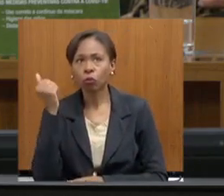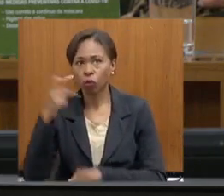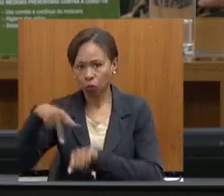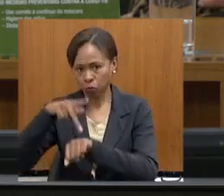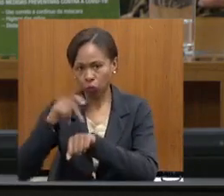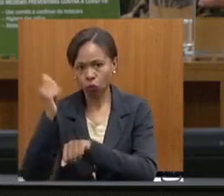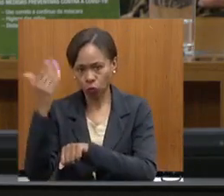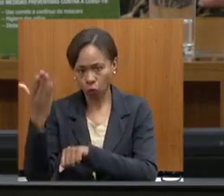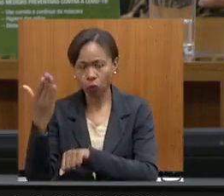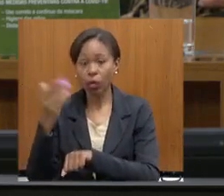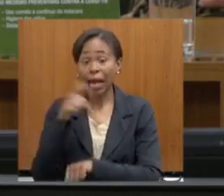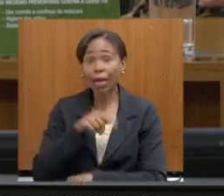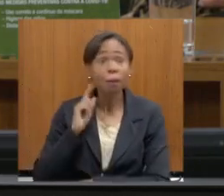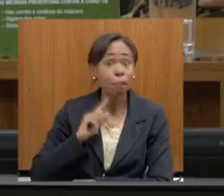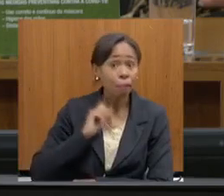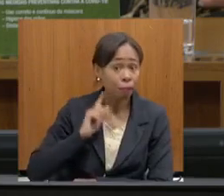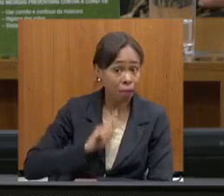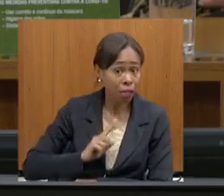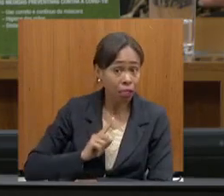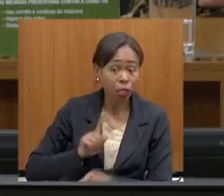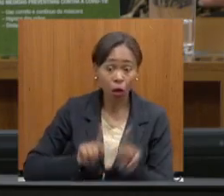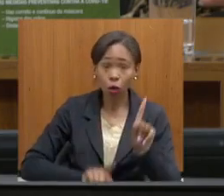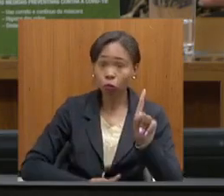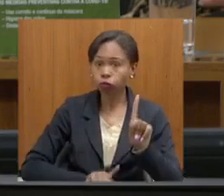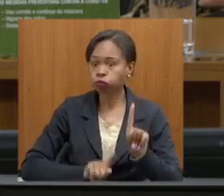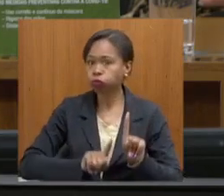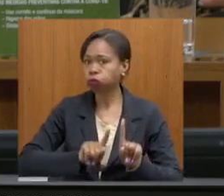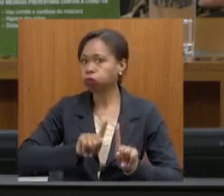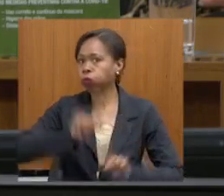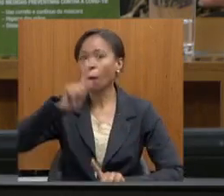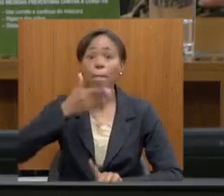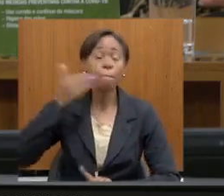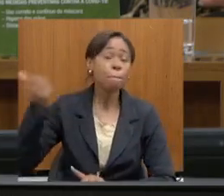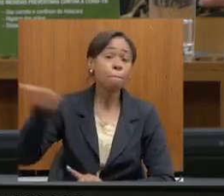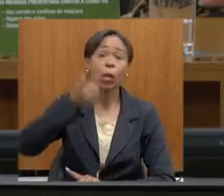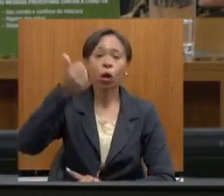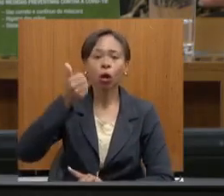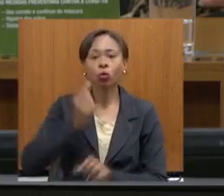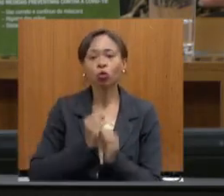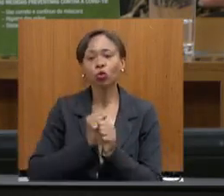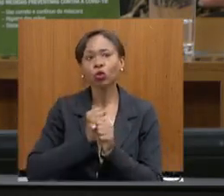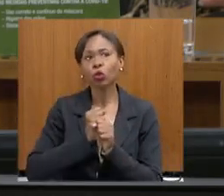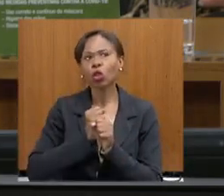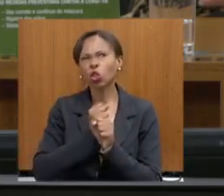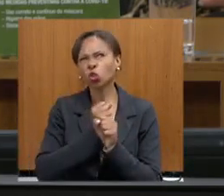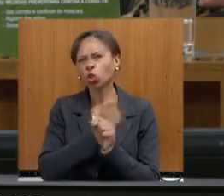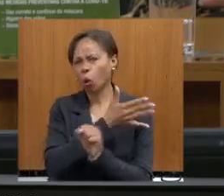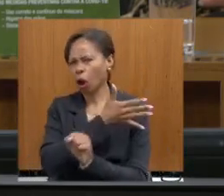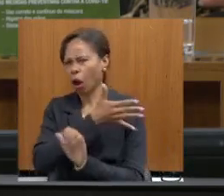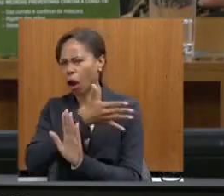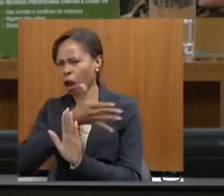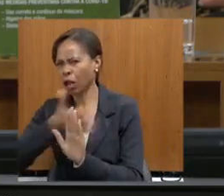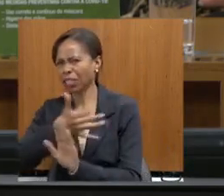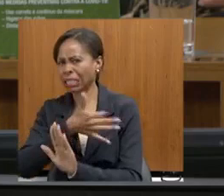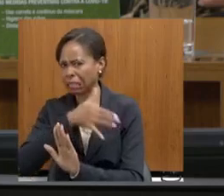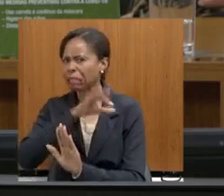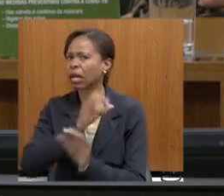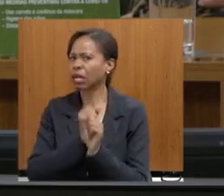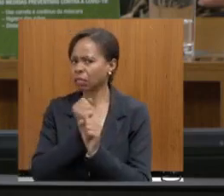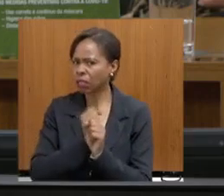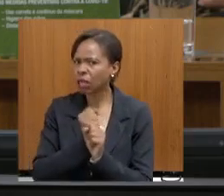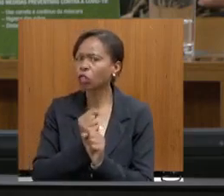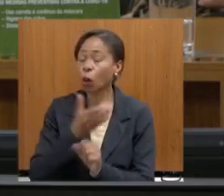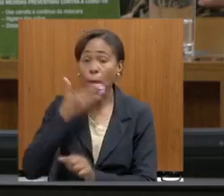Gerais em 2021 foram os melhores dos últimos dez anos der eu queria aproveitar e parabenizar toda a equipe